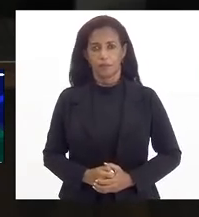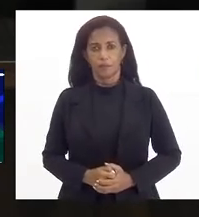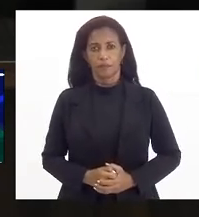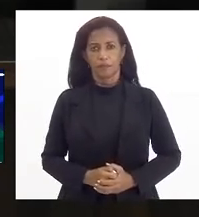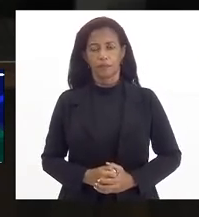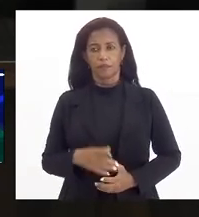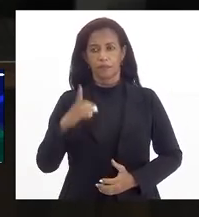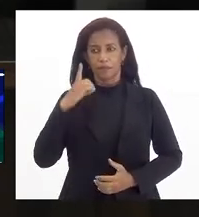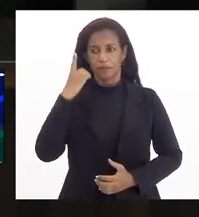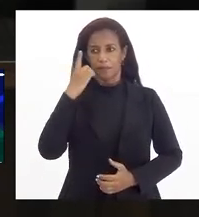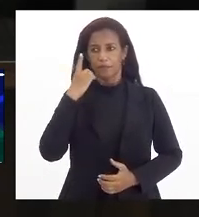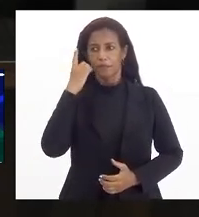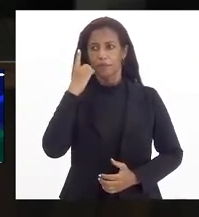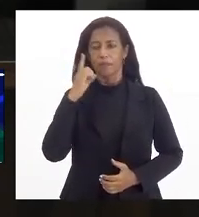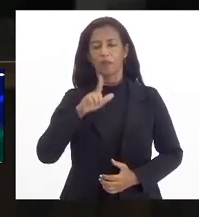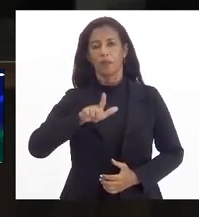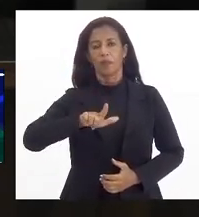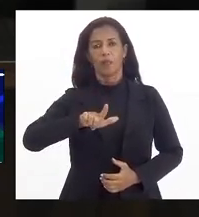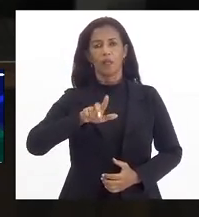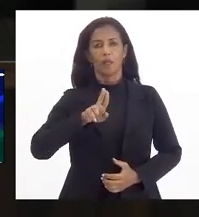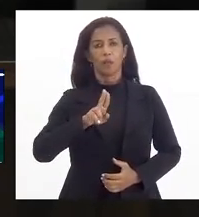a nobre deputada Lucinha